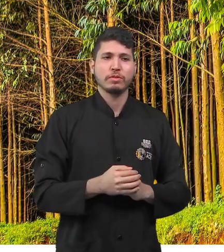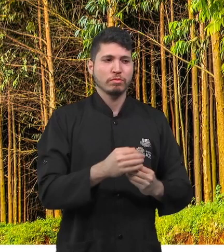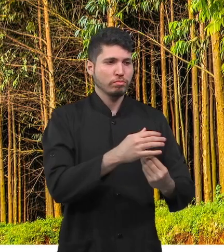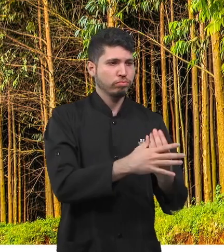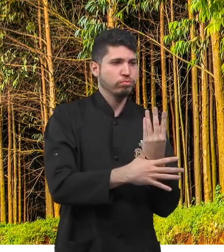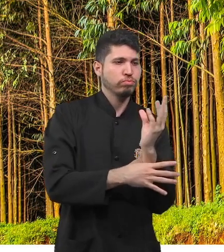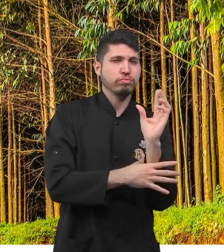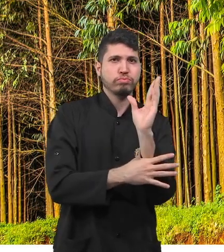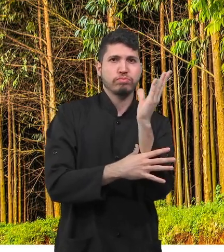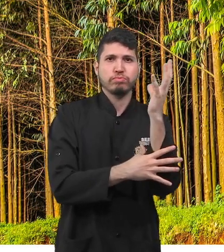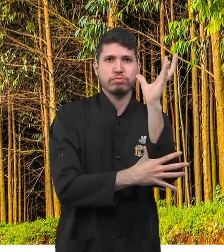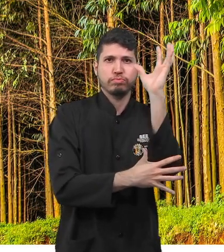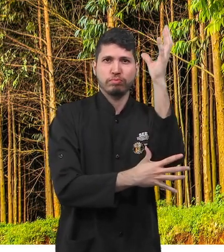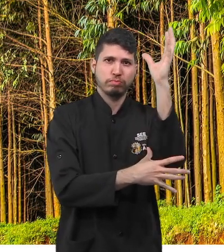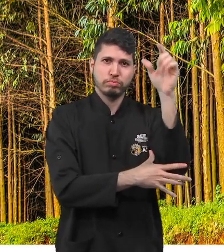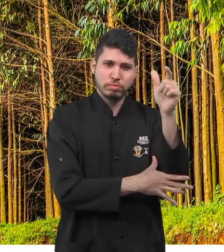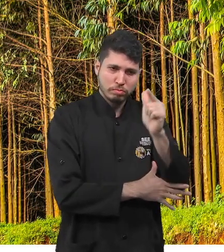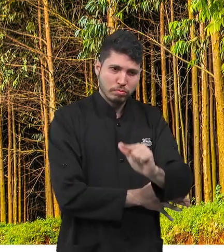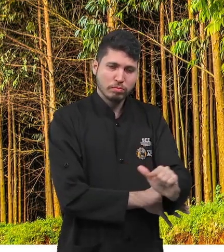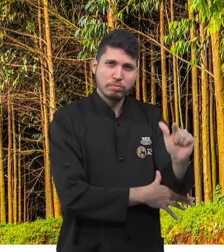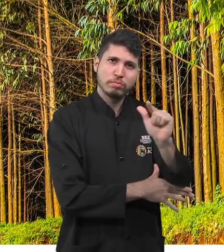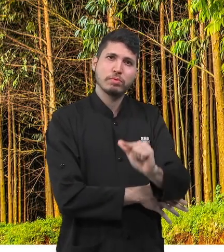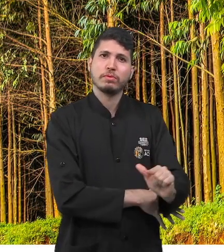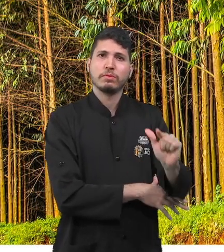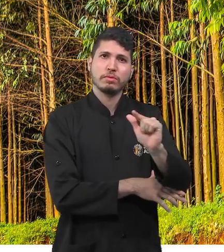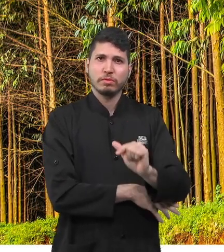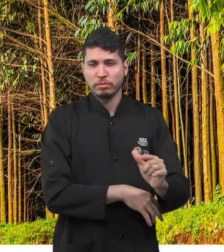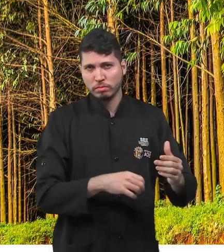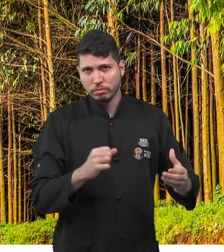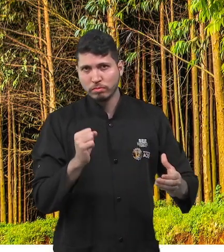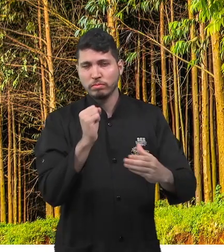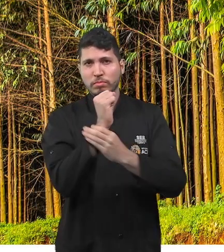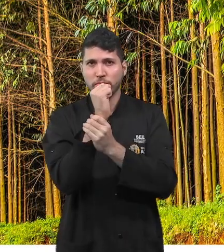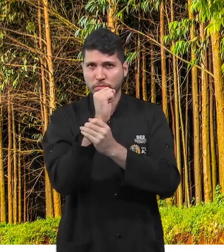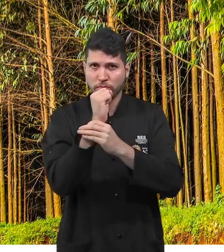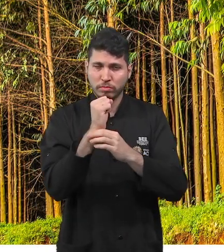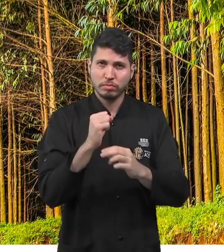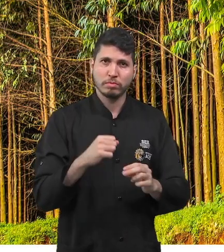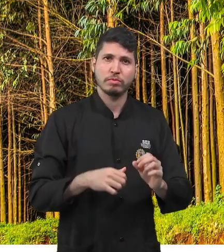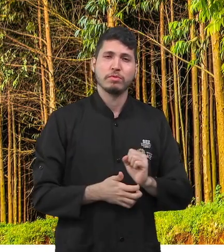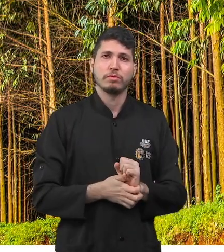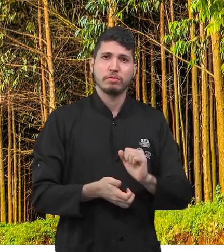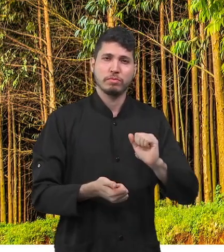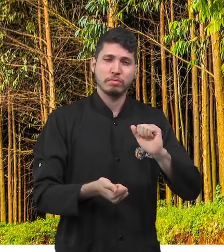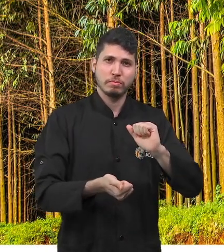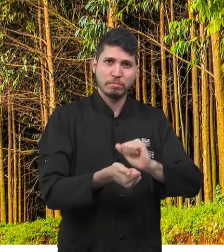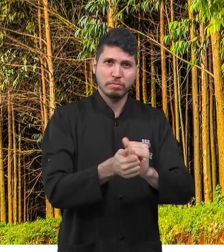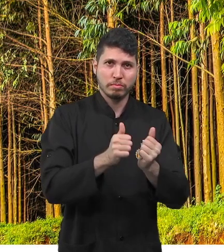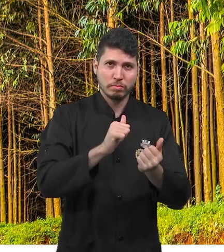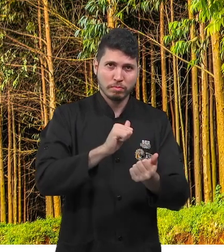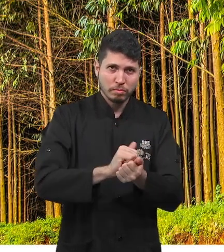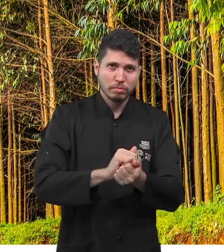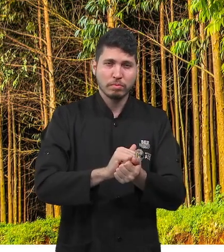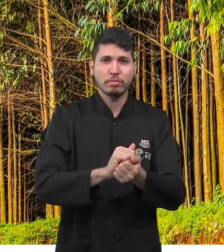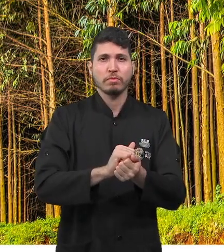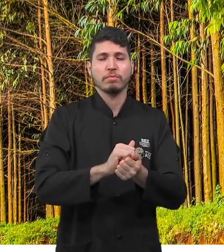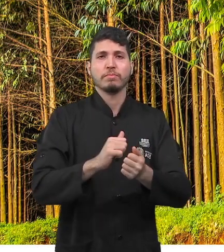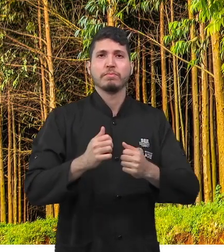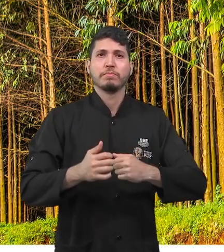Dessa forma, o manejo ele contribui para a manutenção e utilização de maneira adequada da cobertura da